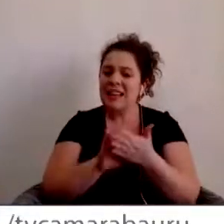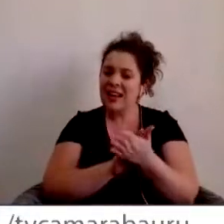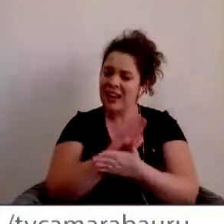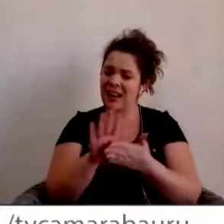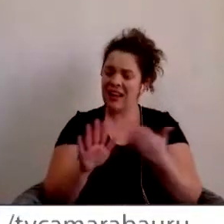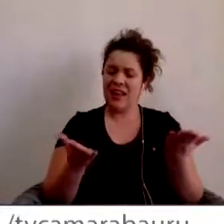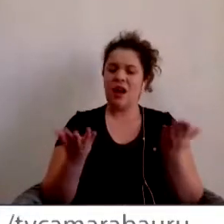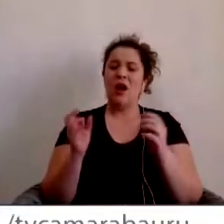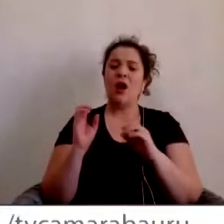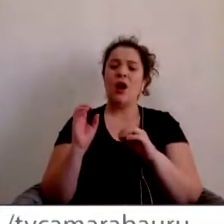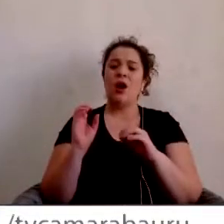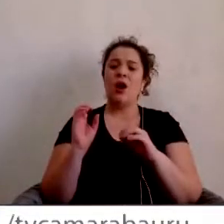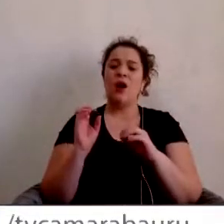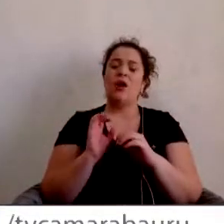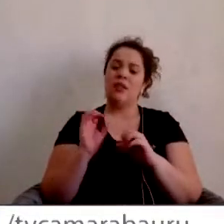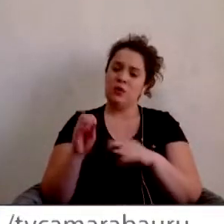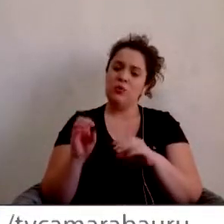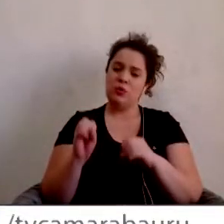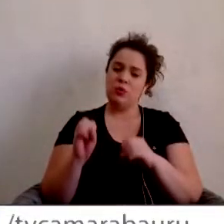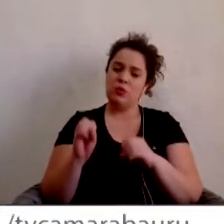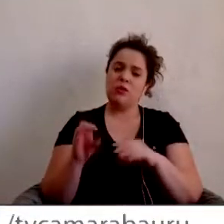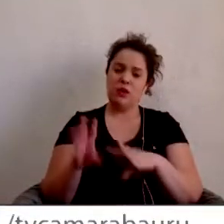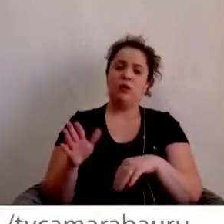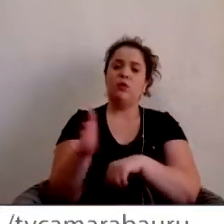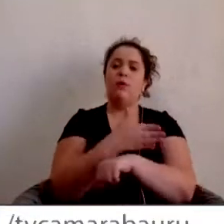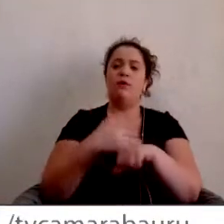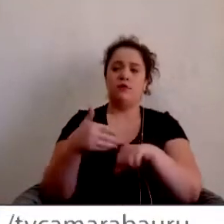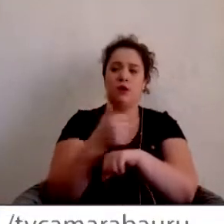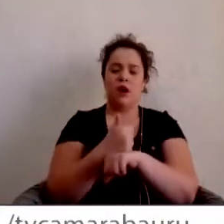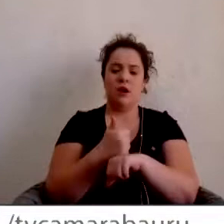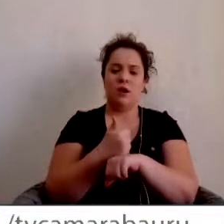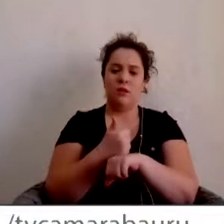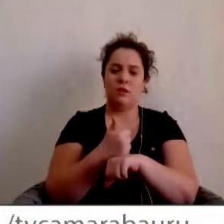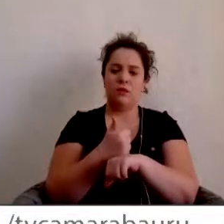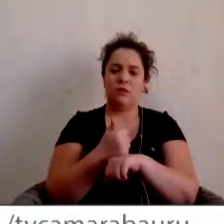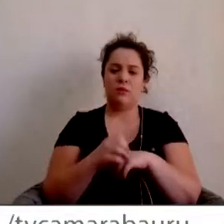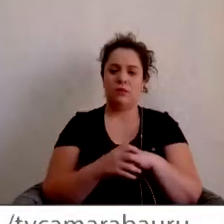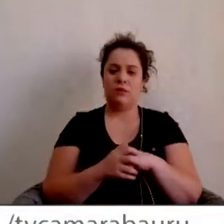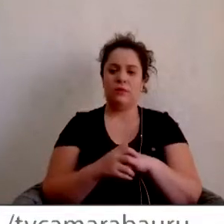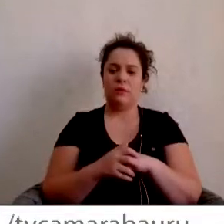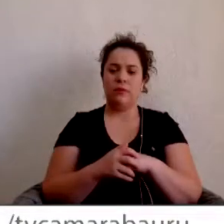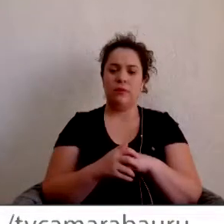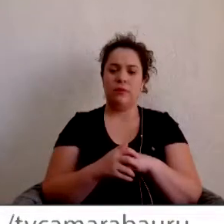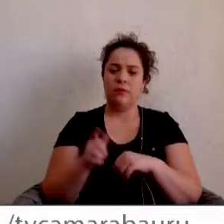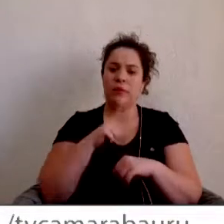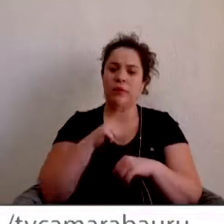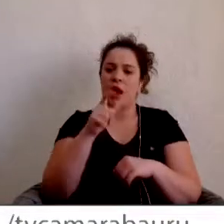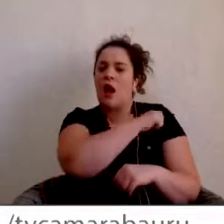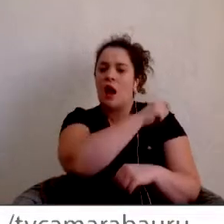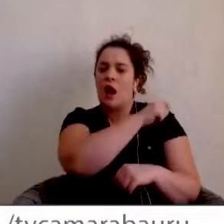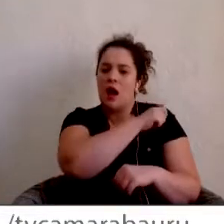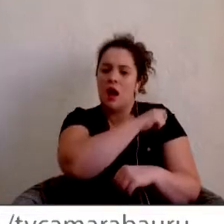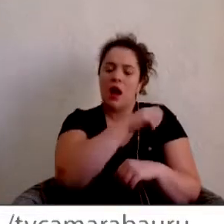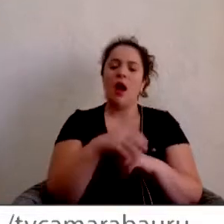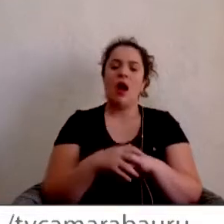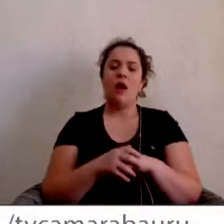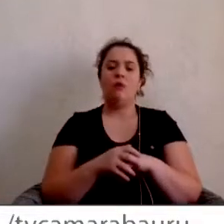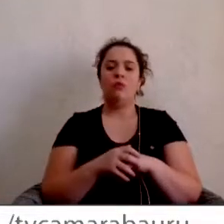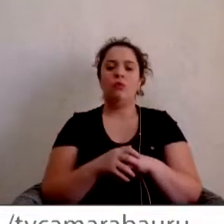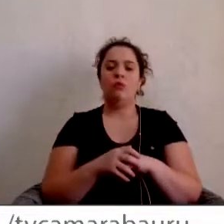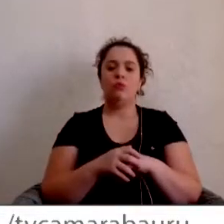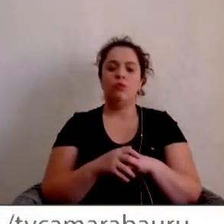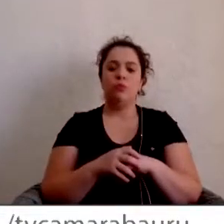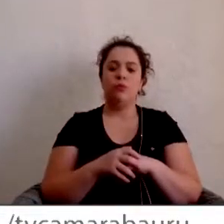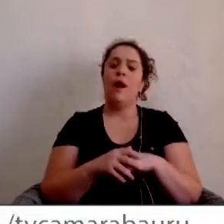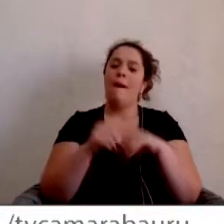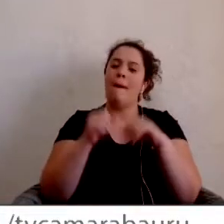acho que esse é o principal ponto, é transmitir para os nossos alunos, para os nossos clientes, que eles podem sim vir à academia, podem cuidar da saúde